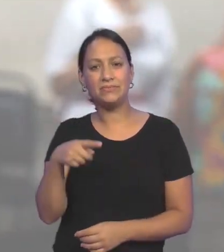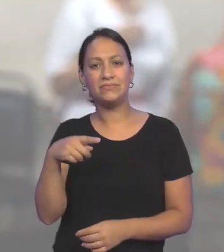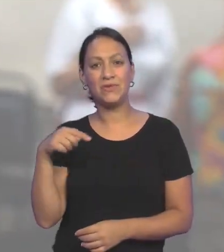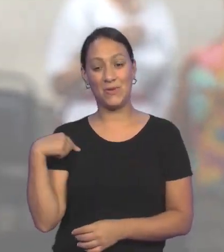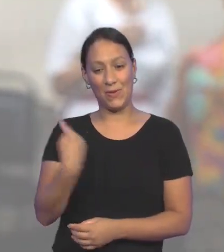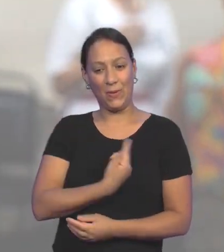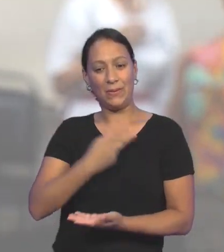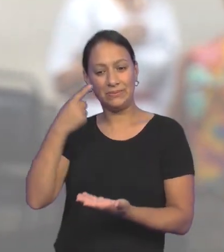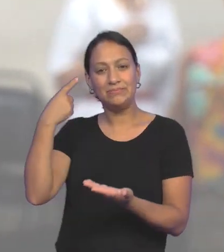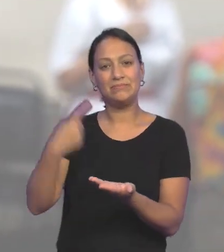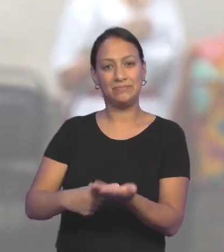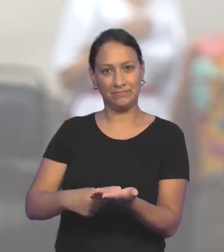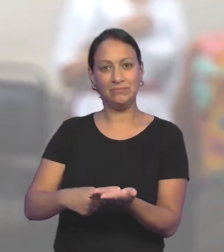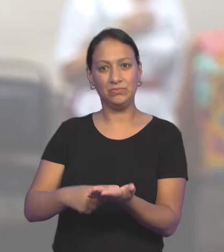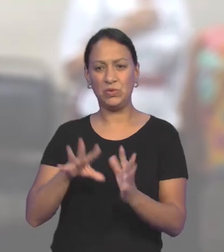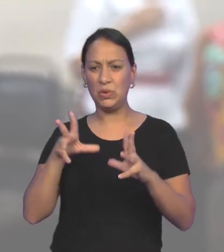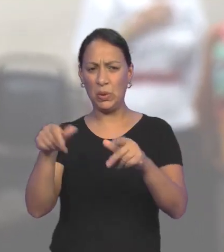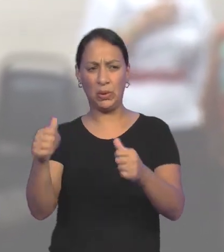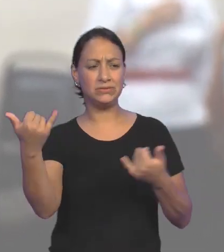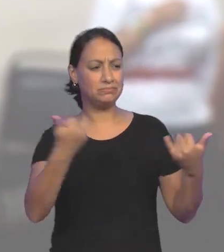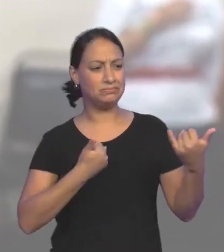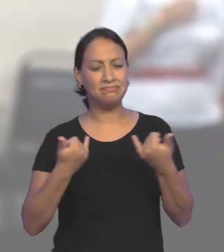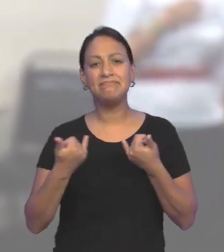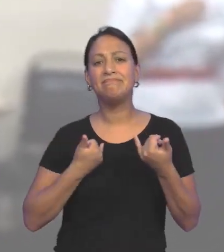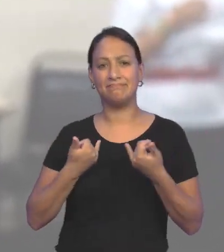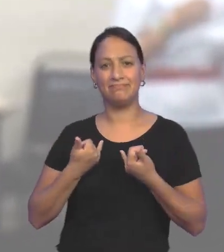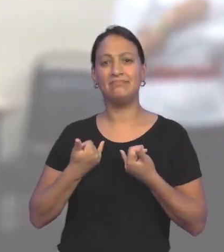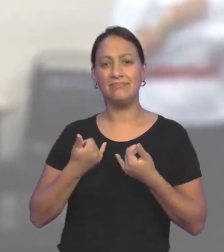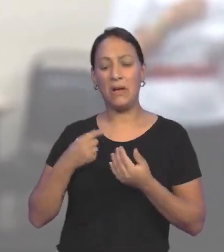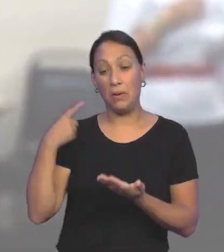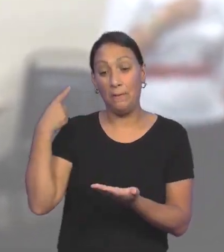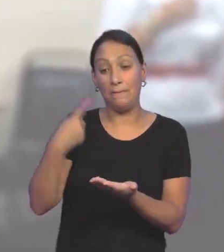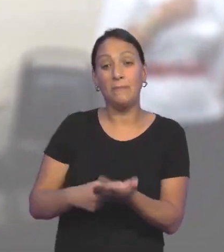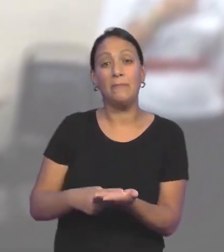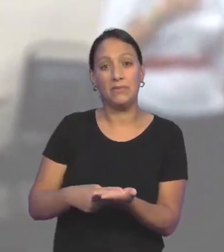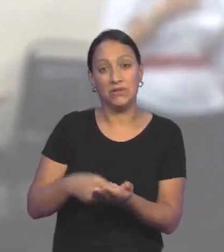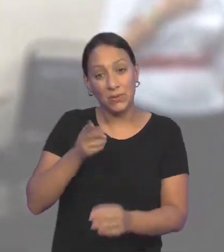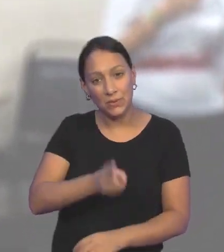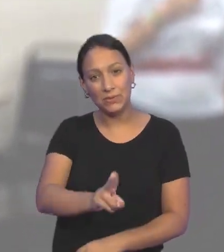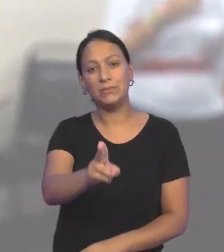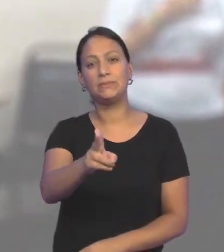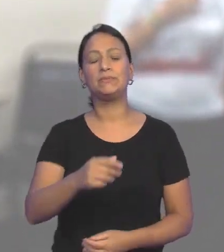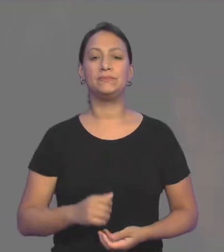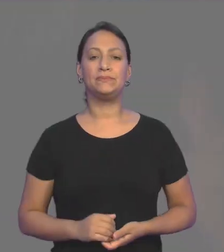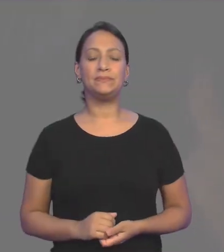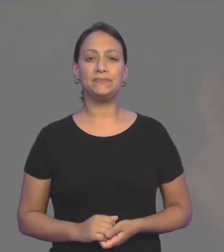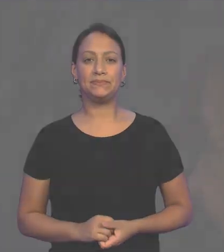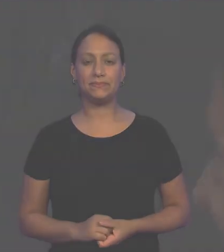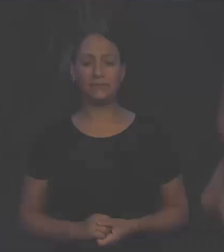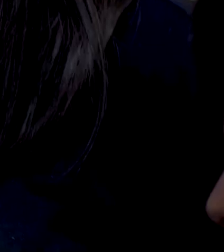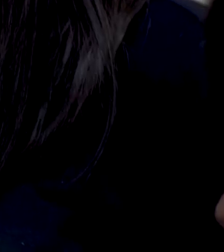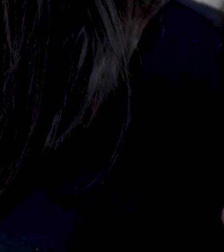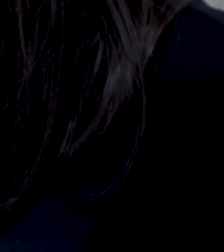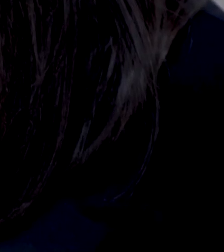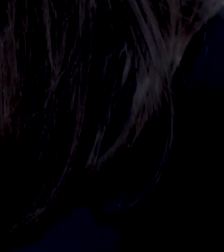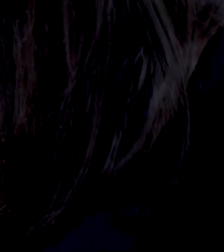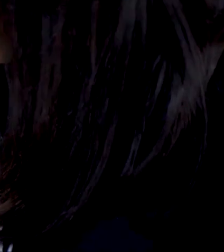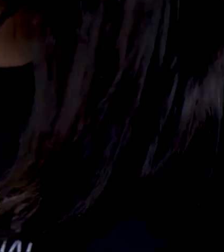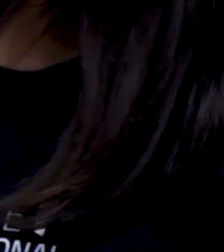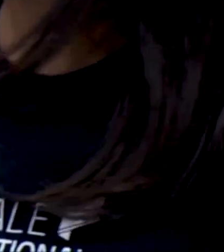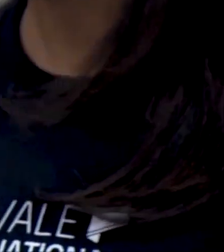que a gente se compromete, né? Ficou dito por todos aqui, que a gente se compromete em dar seguimento.